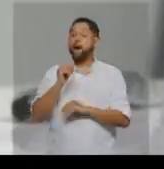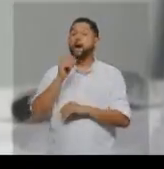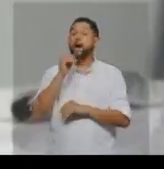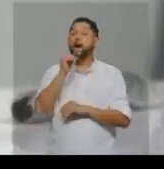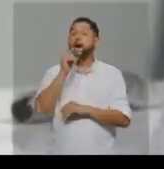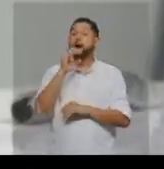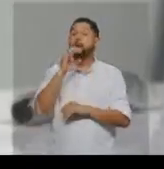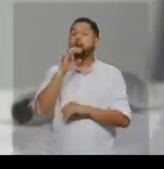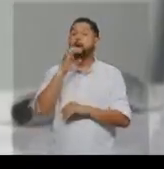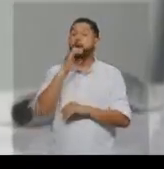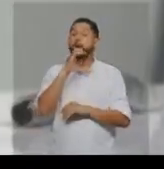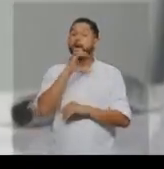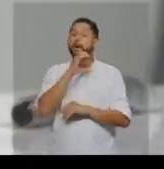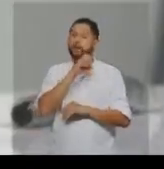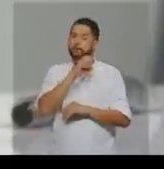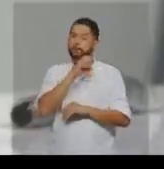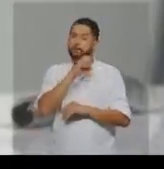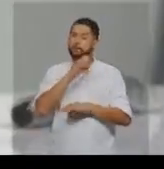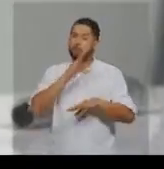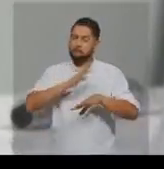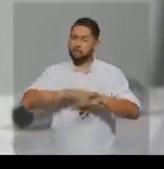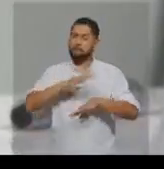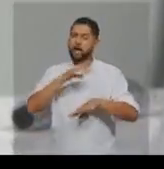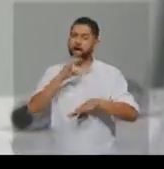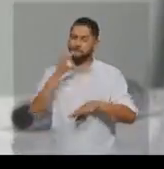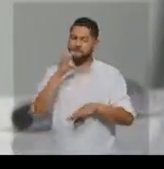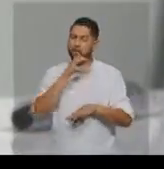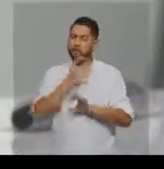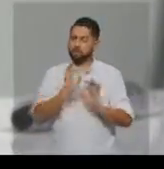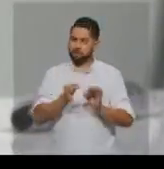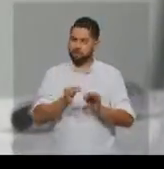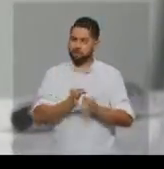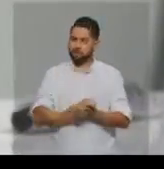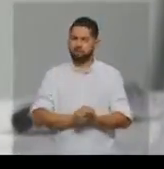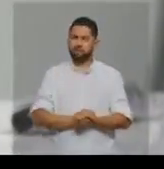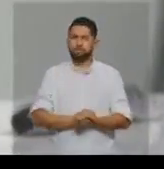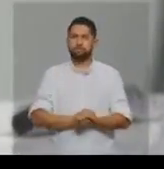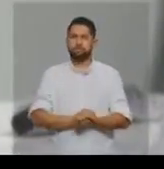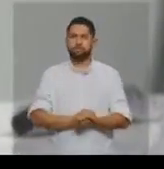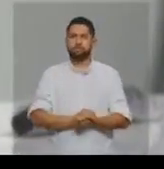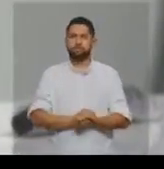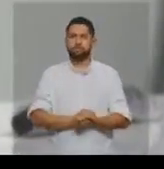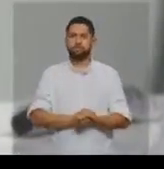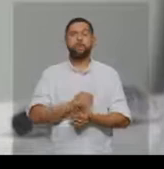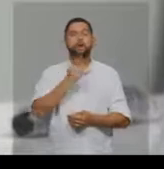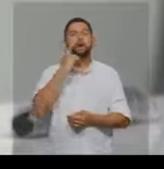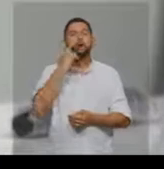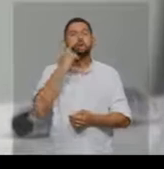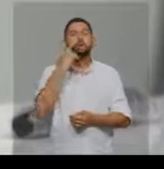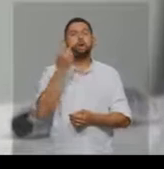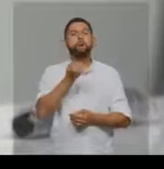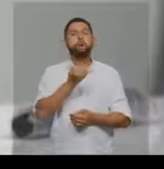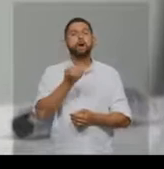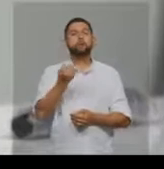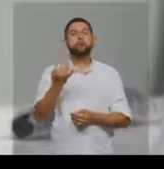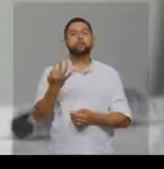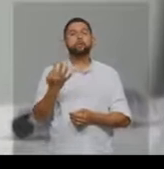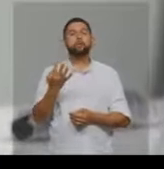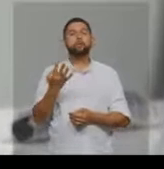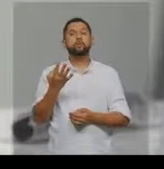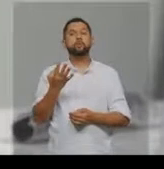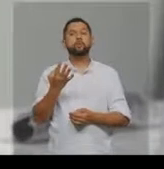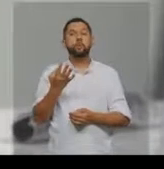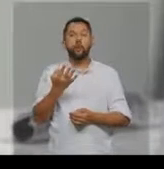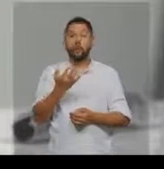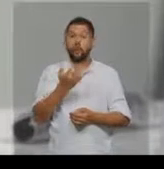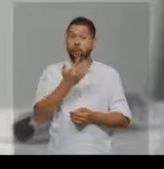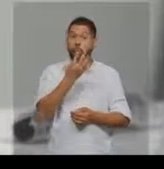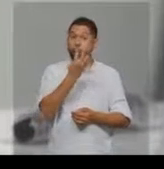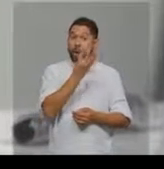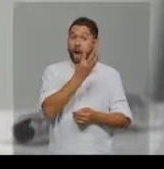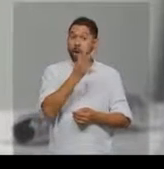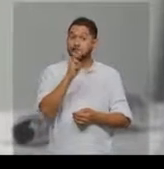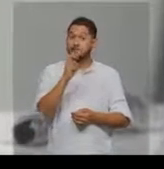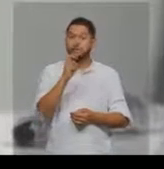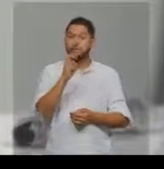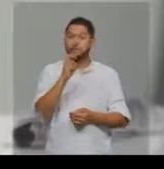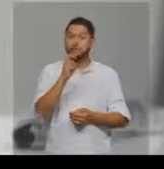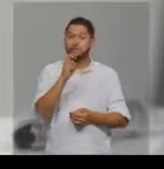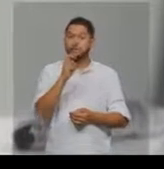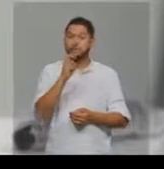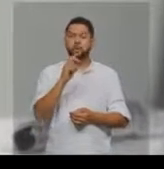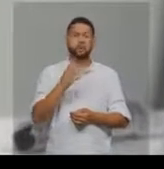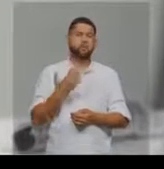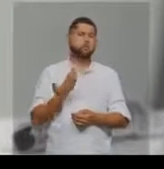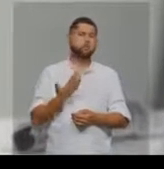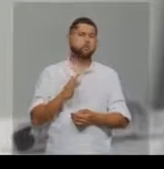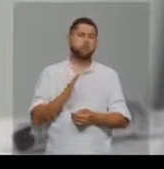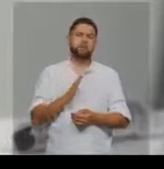numa temperatura mais elevada, certo? Aqui, deixa eu dar uma olhadinha, ó, ela está passando dos 45 graus, ela deve chegar